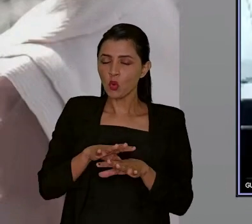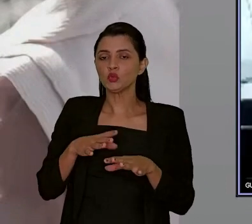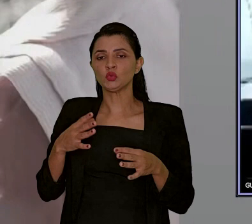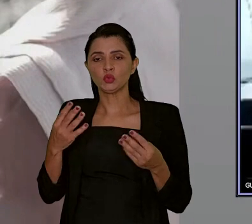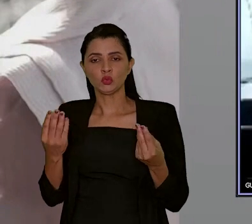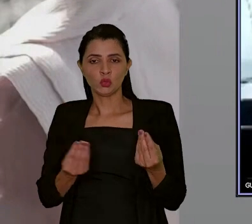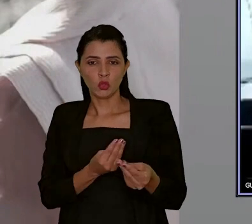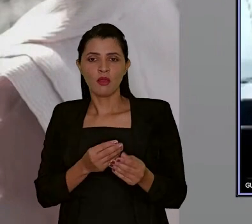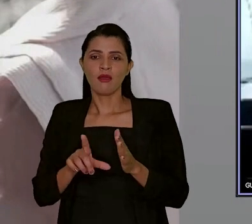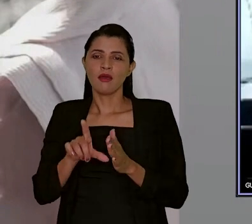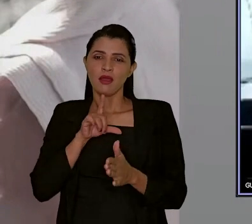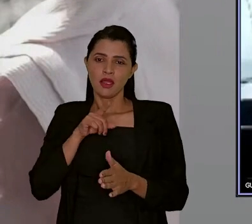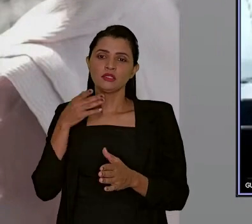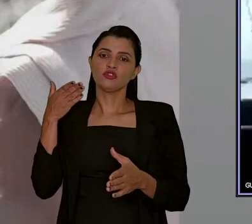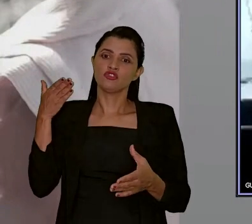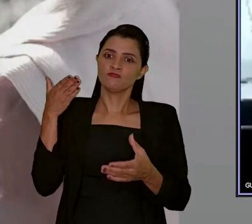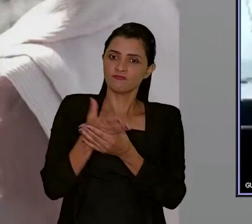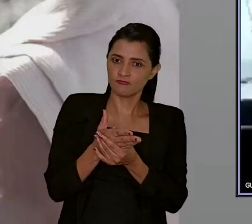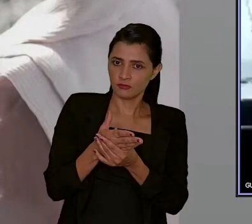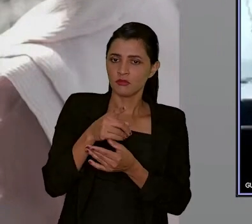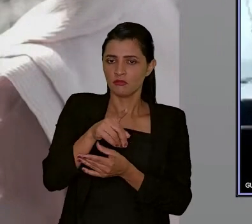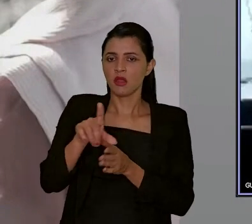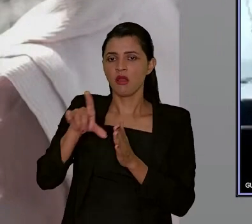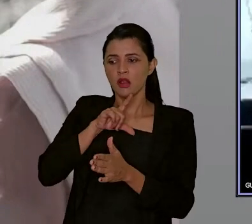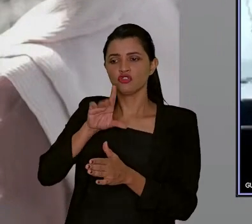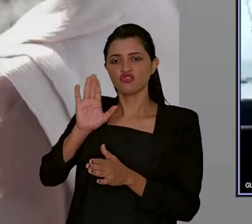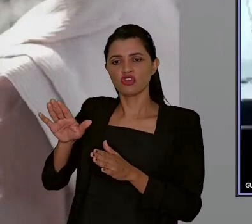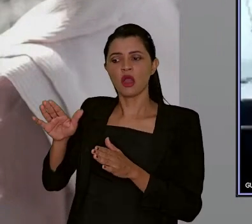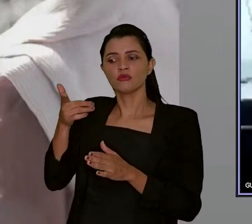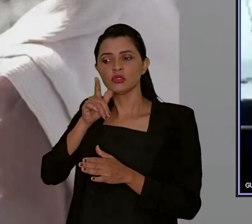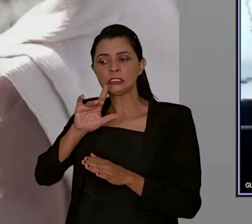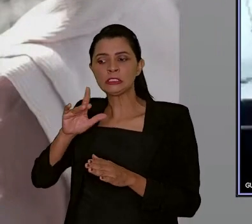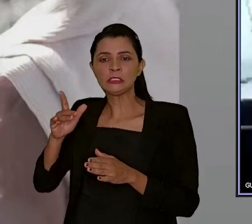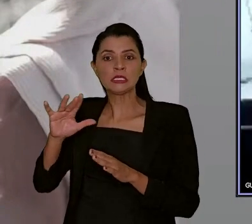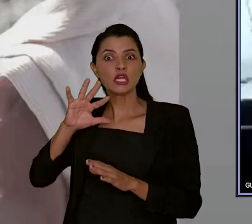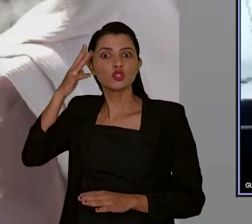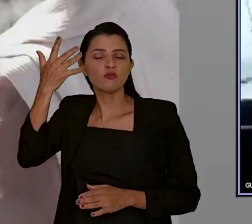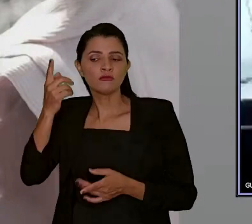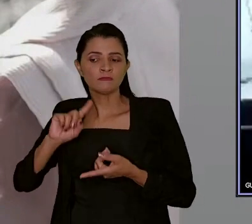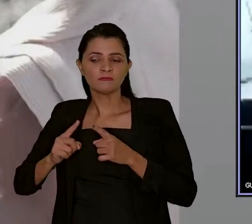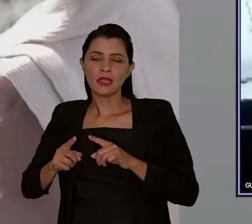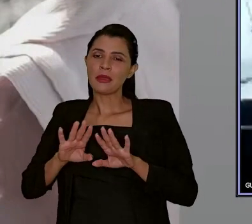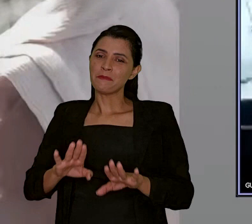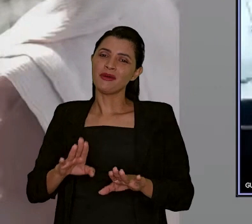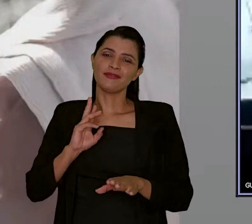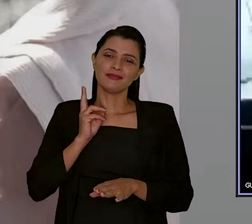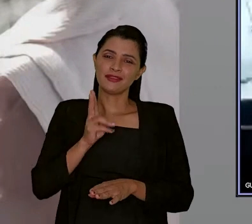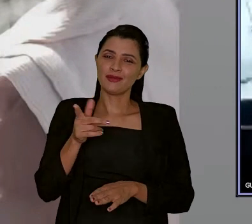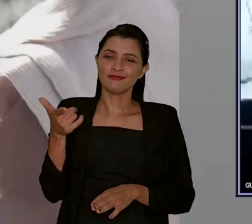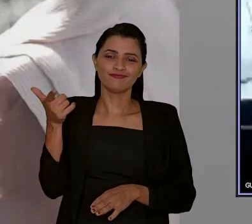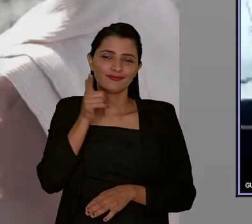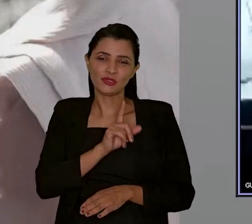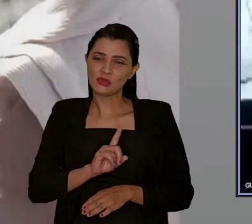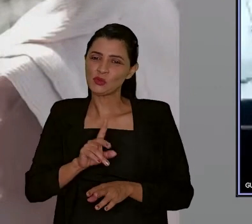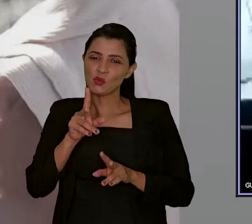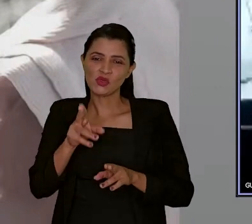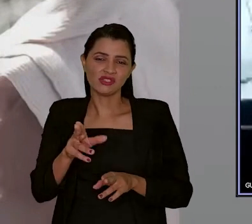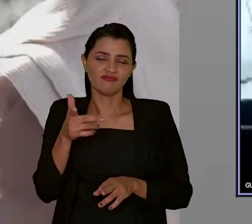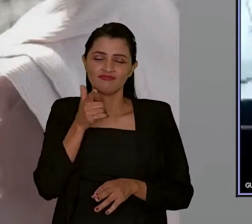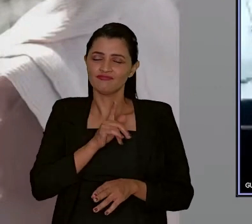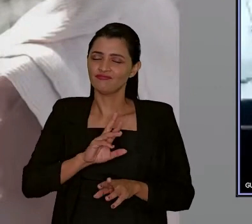com uma ação judicial, mas nós sabemos que nem sempre, infelizmente, essas soluções consensuais se